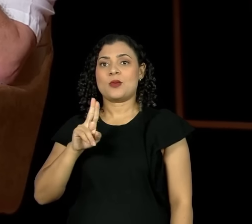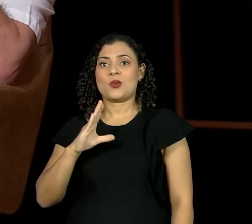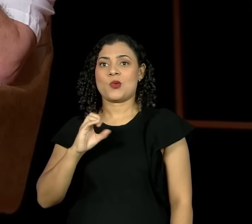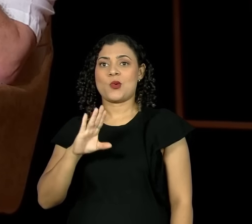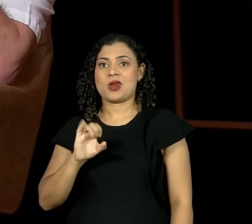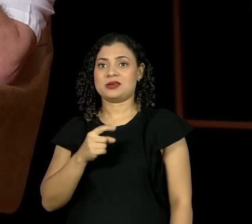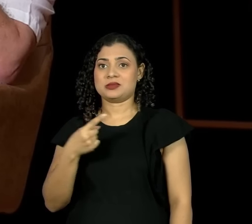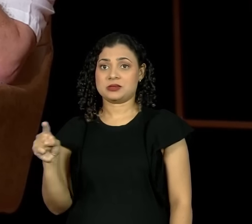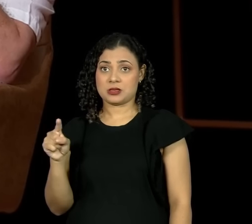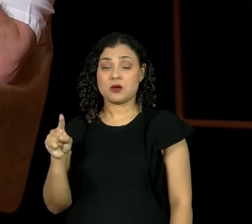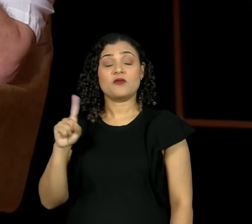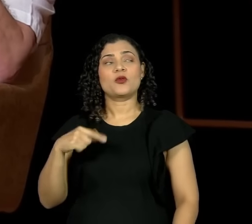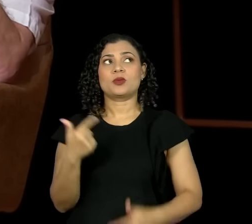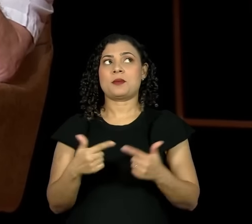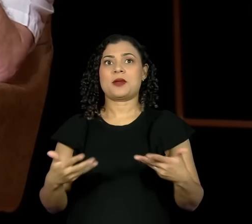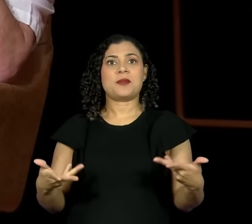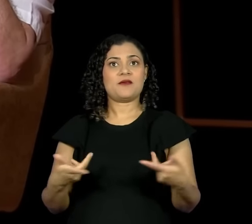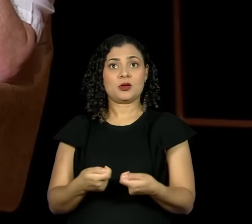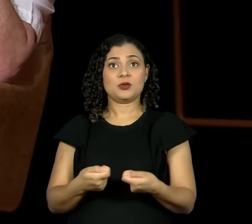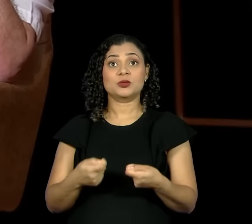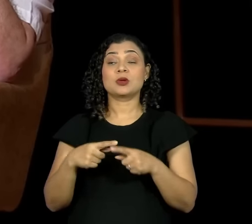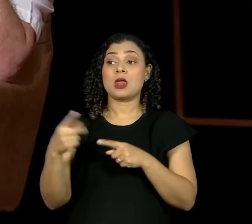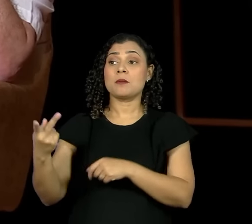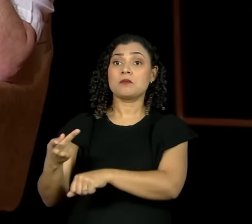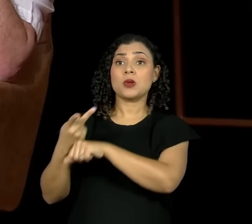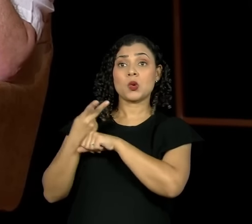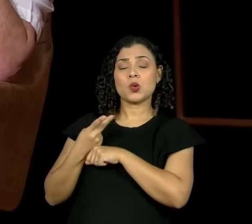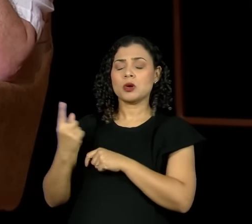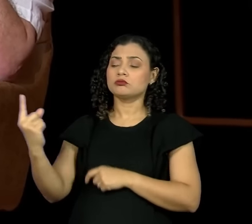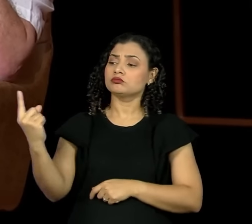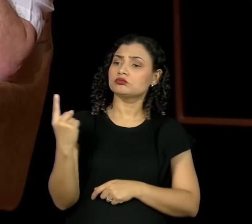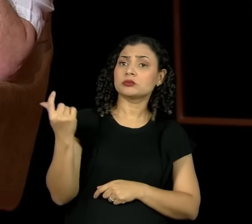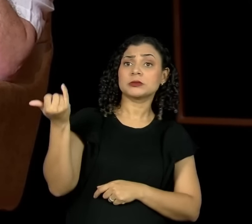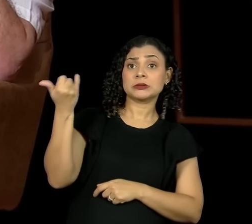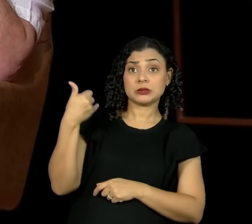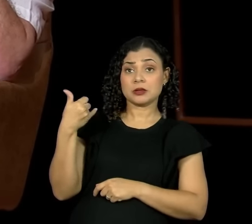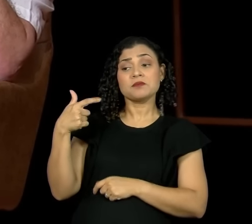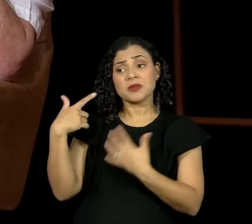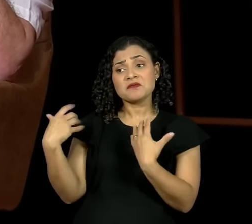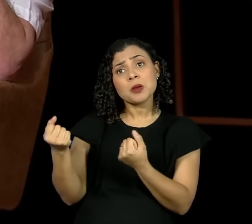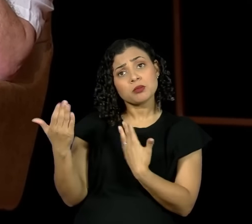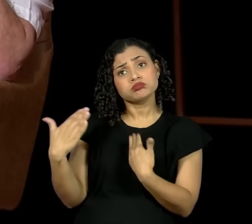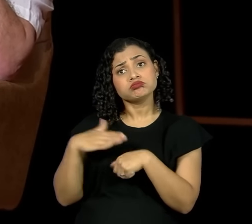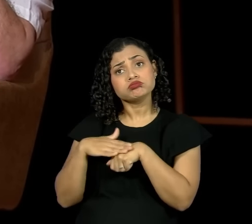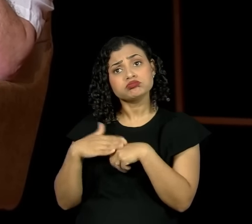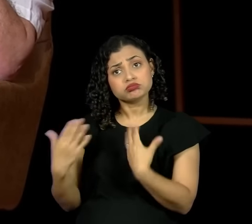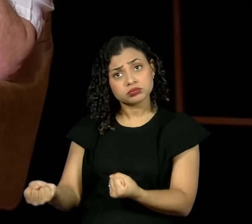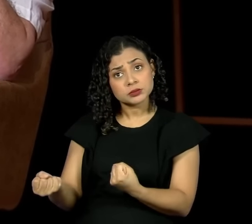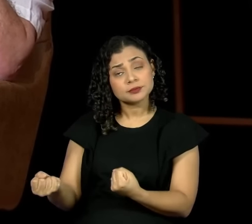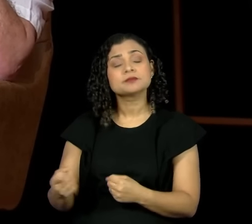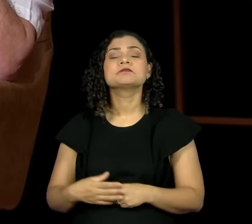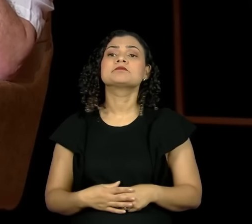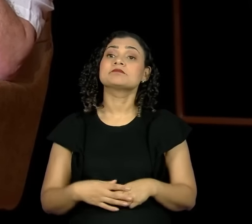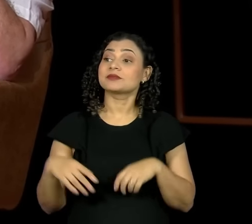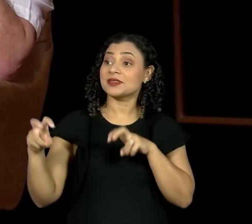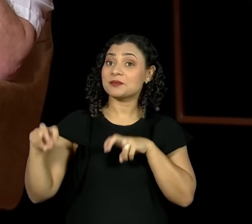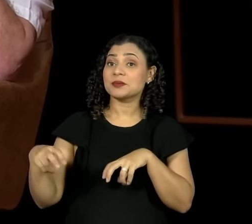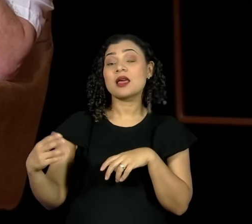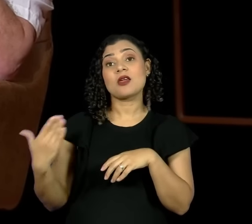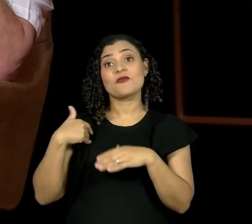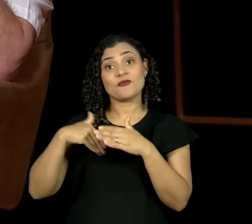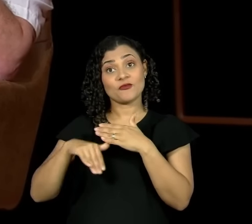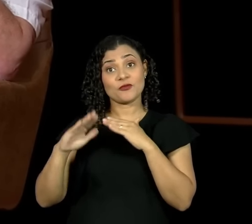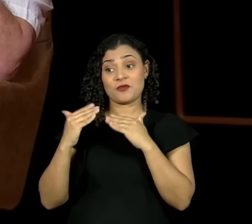eh P ela me procurou e falou cara eh vamos conversar e ela foi em casa a gente